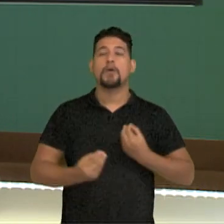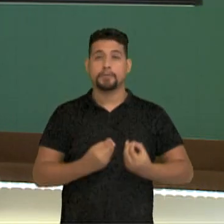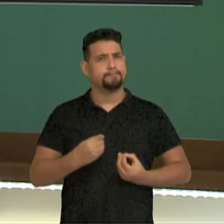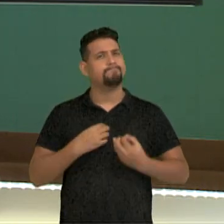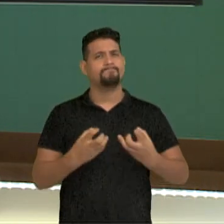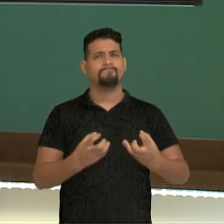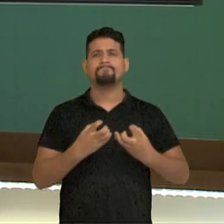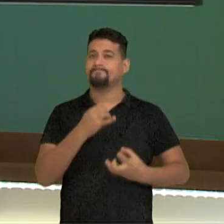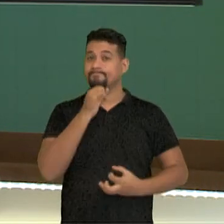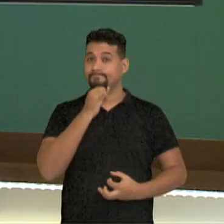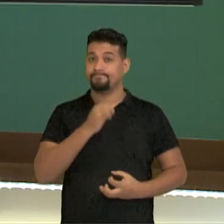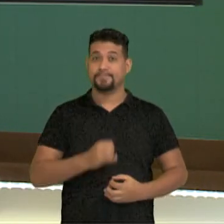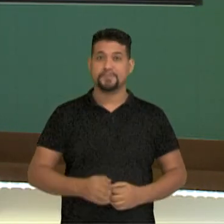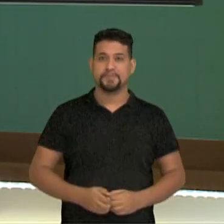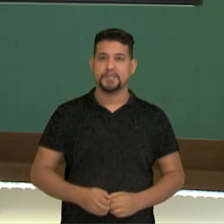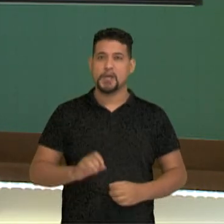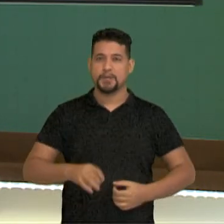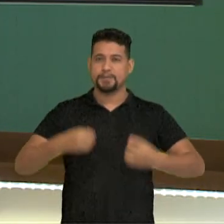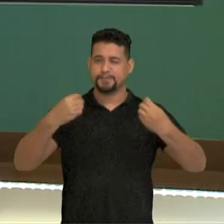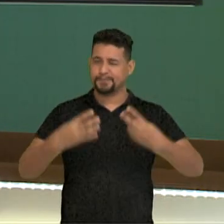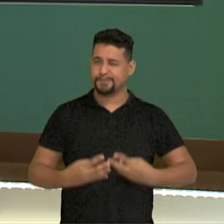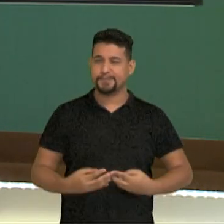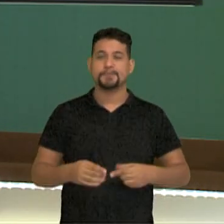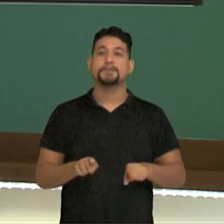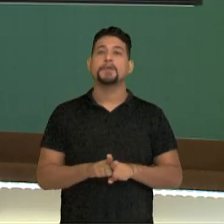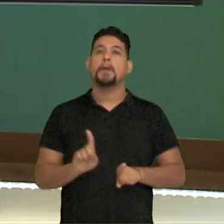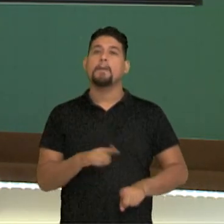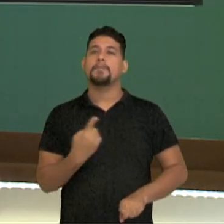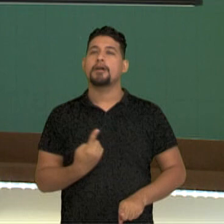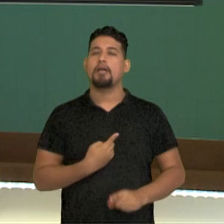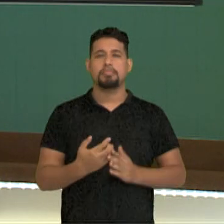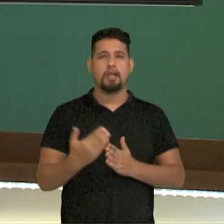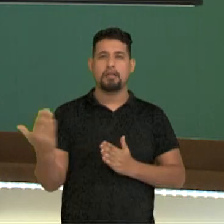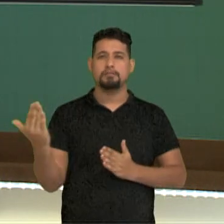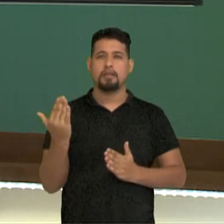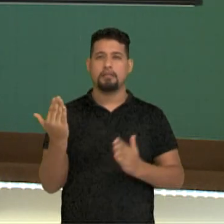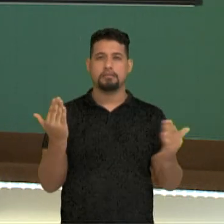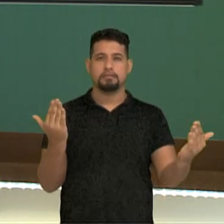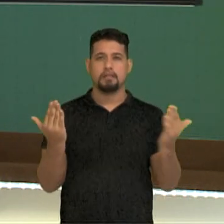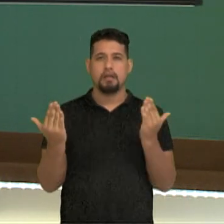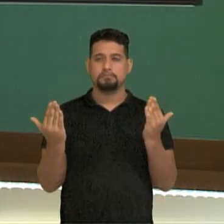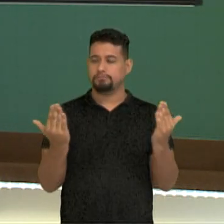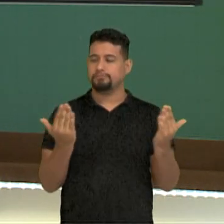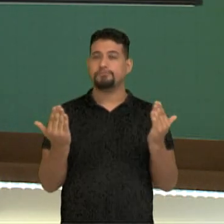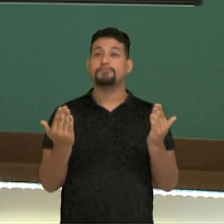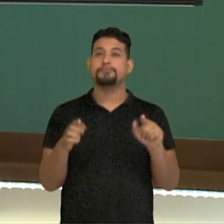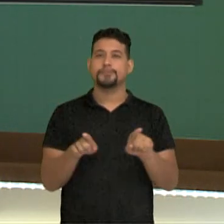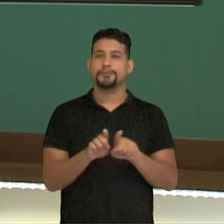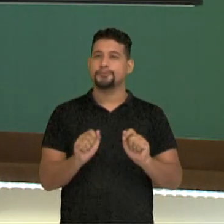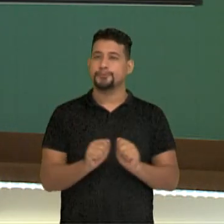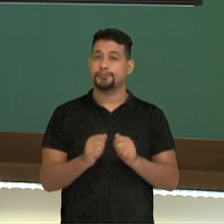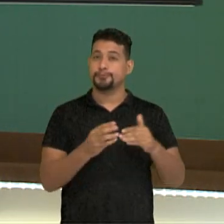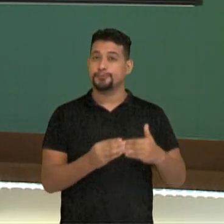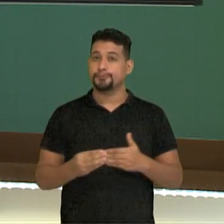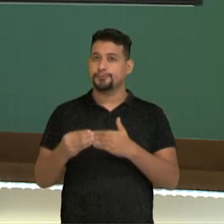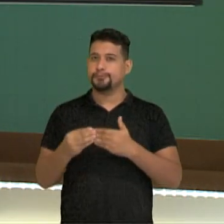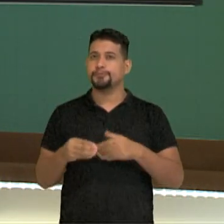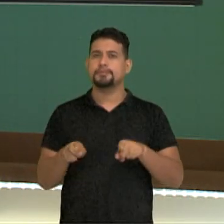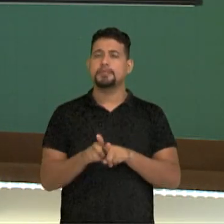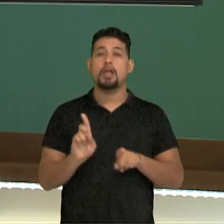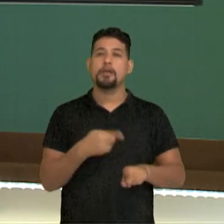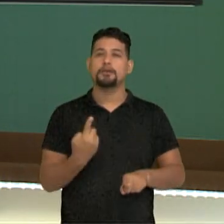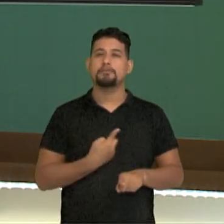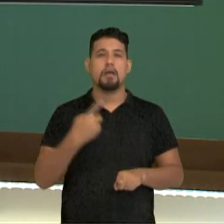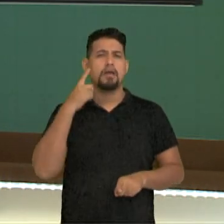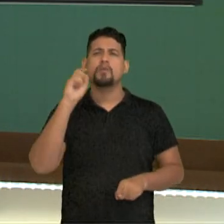quero retomar um pouquinho para a gente poder comparar o isolante com o condutor. Vamos relembrar